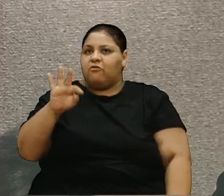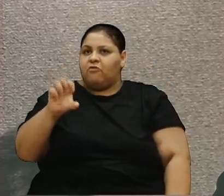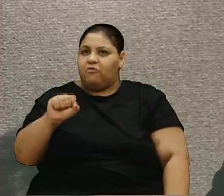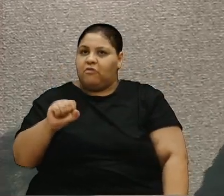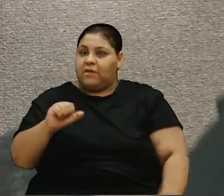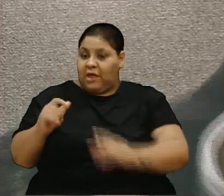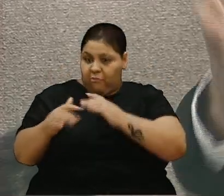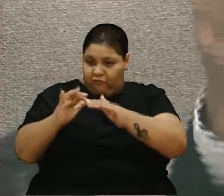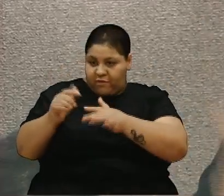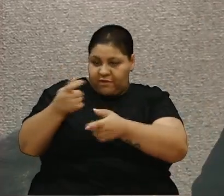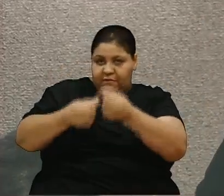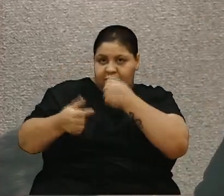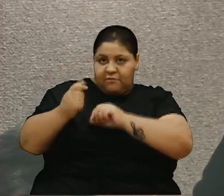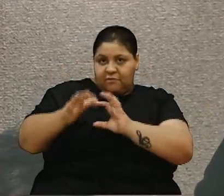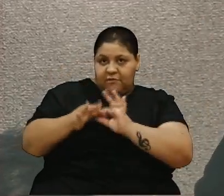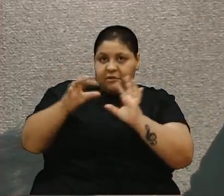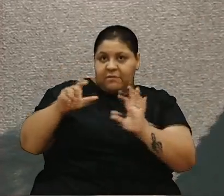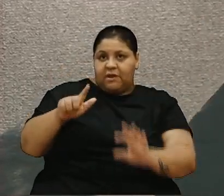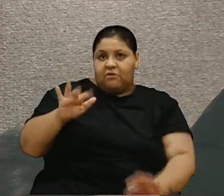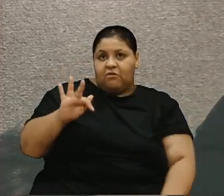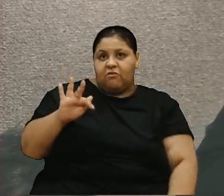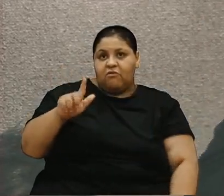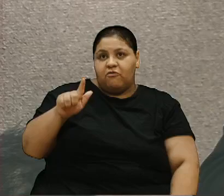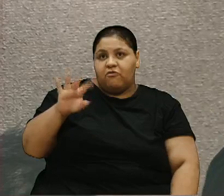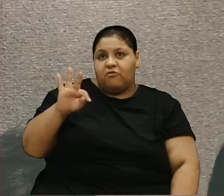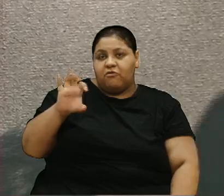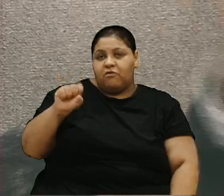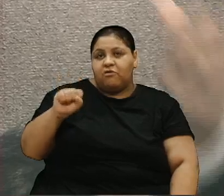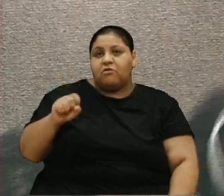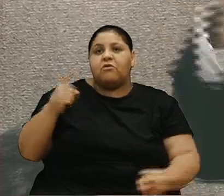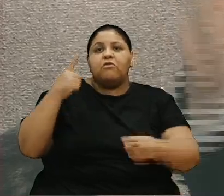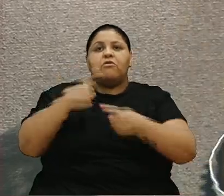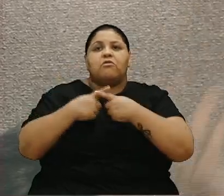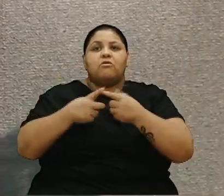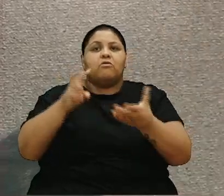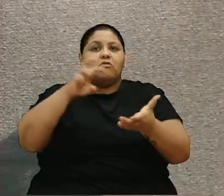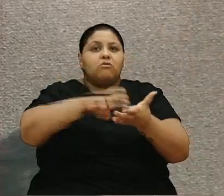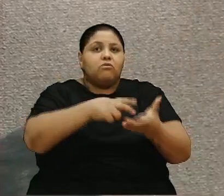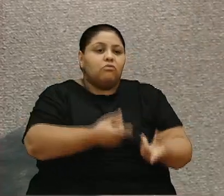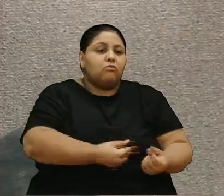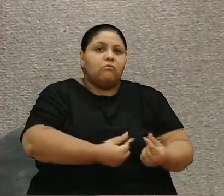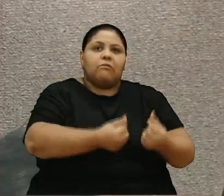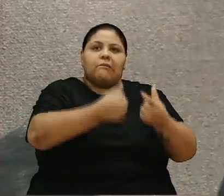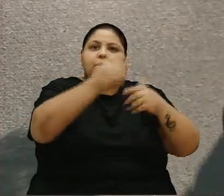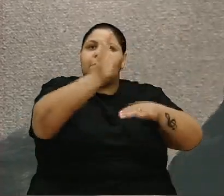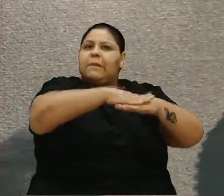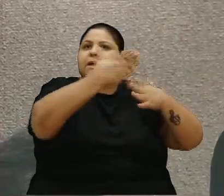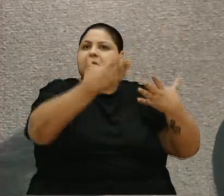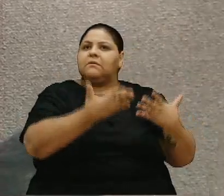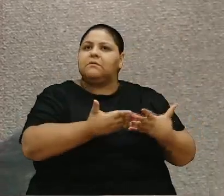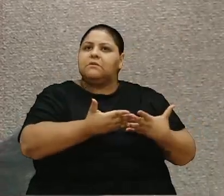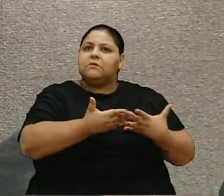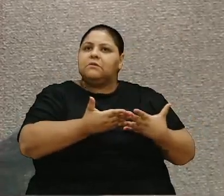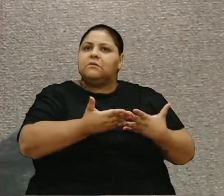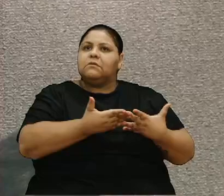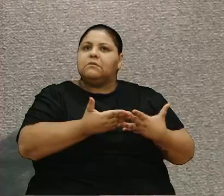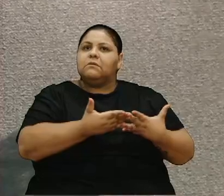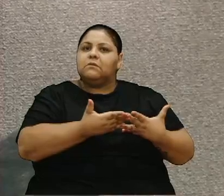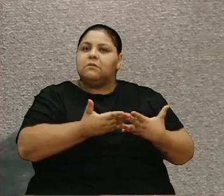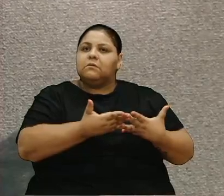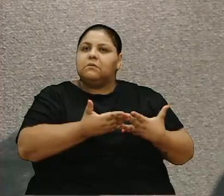a economia? Libera o FGTS. Para que eu vou fazer os bancos lucrarem cada vez mais? Nas custas do